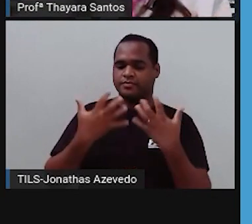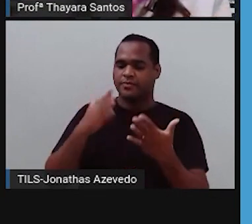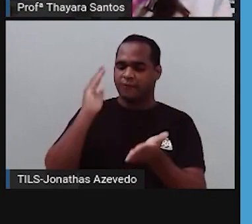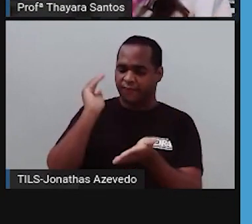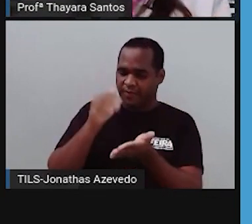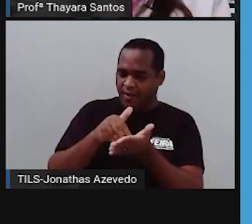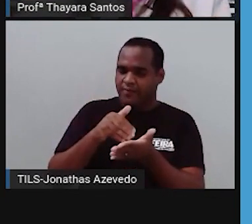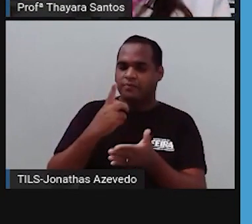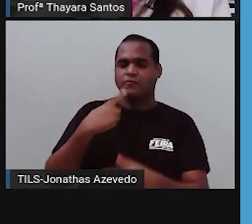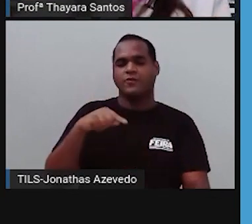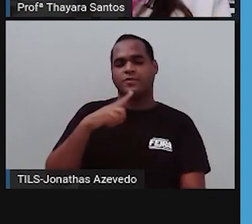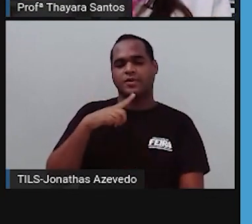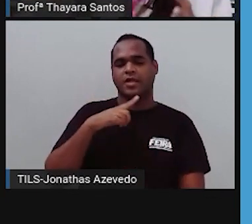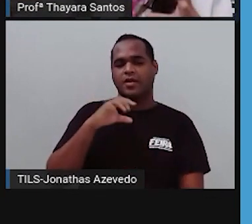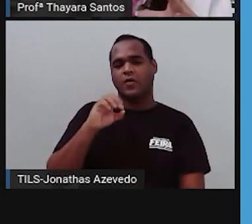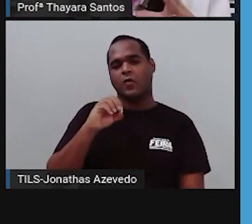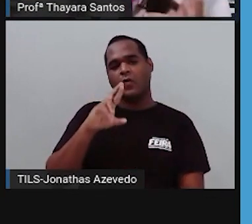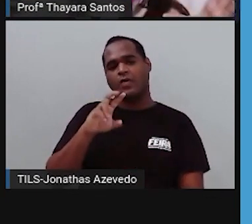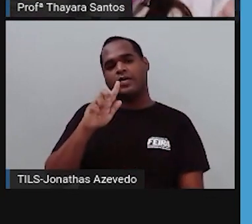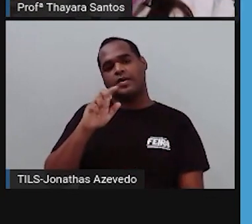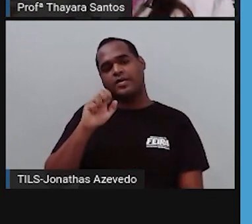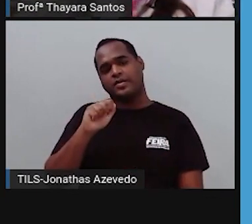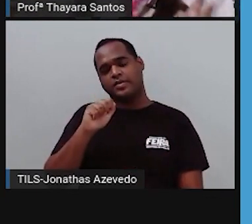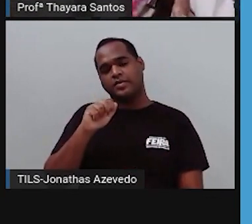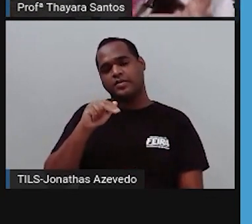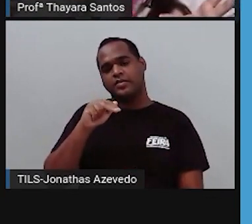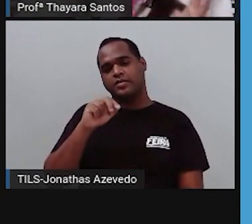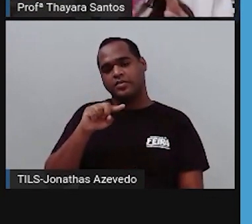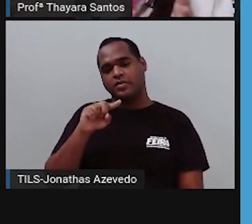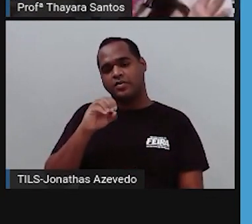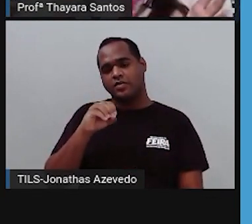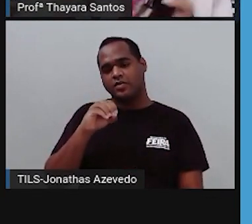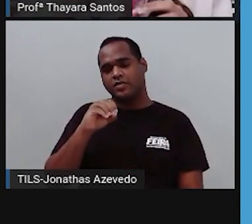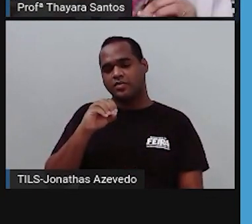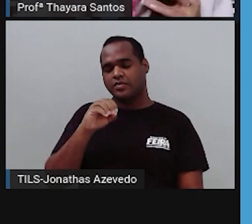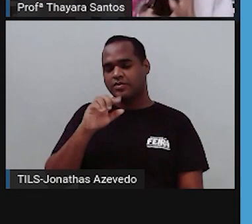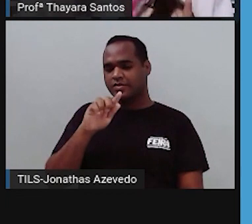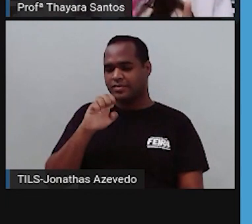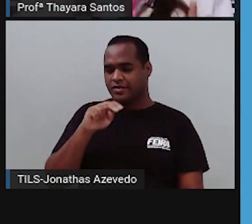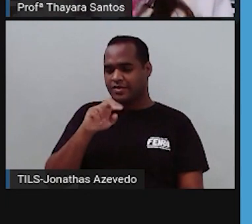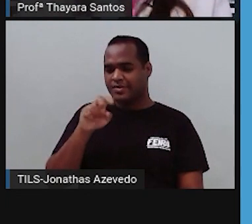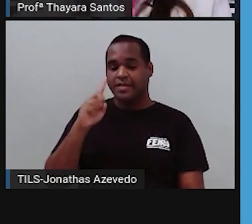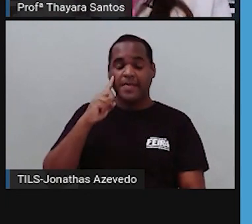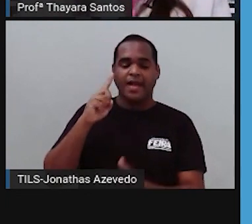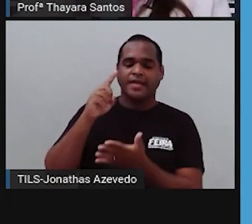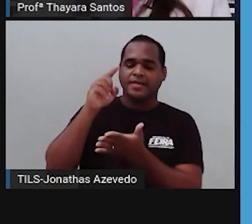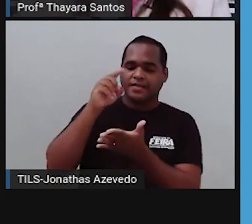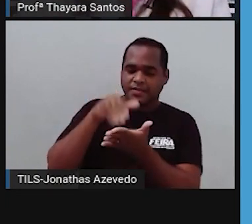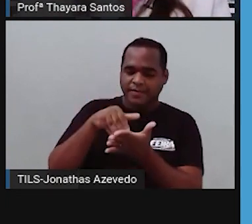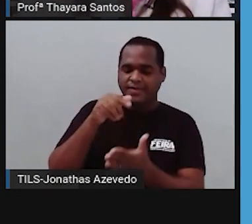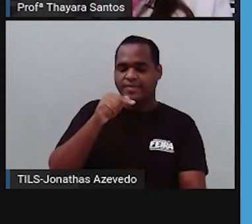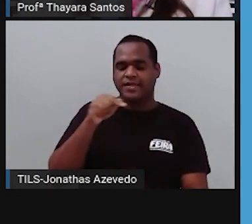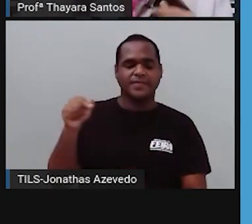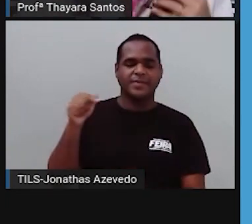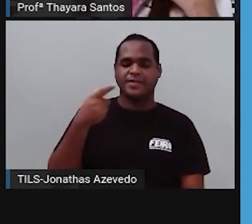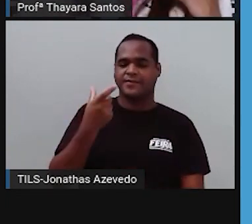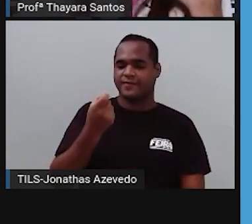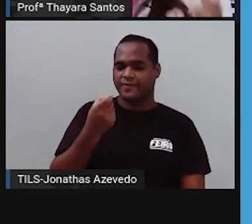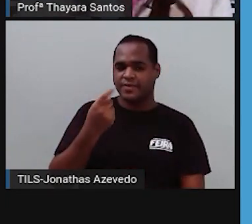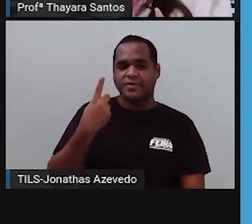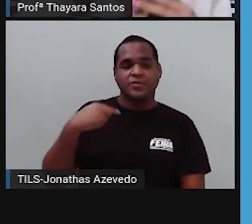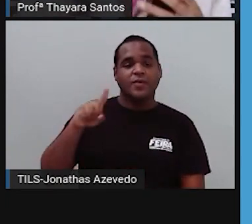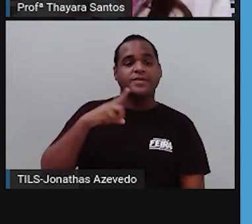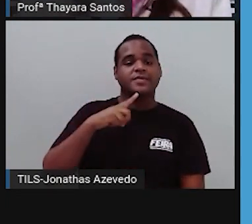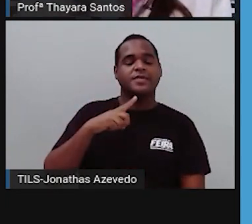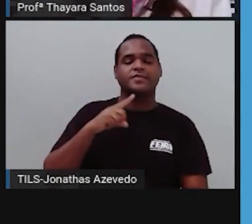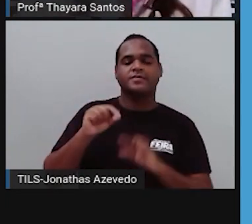a gente tem a organogênese, sendo que mais ou menos ali até a semana 20 é que a gente tem as